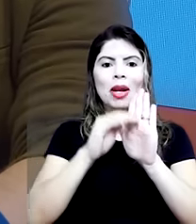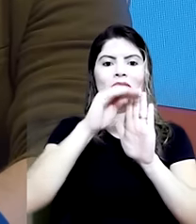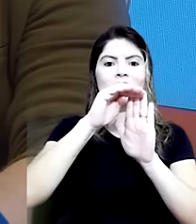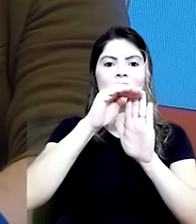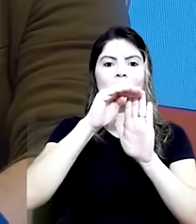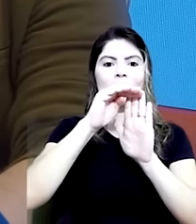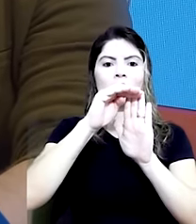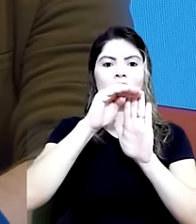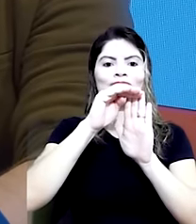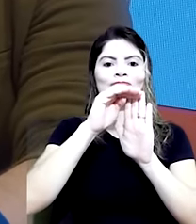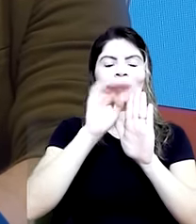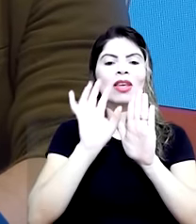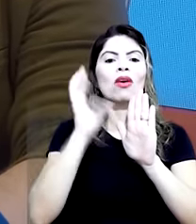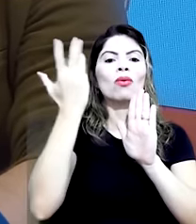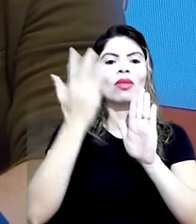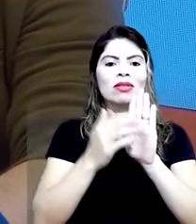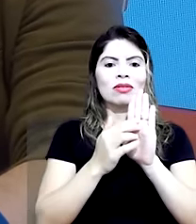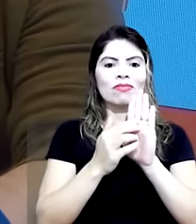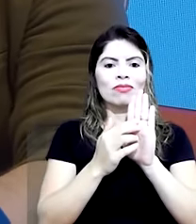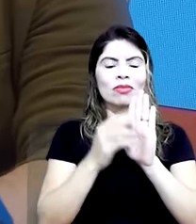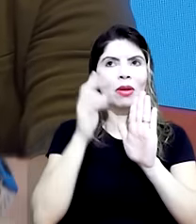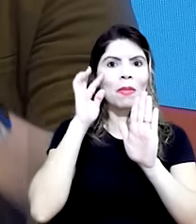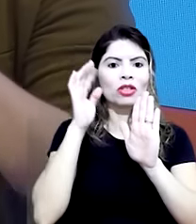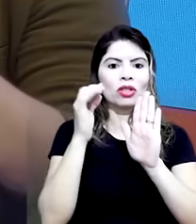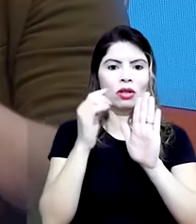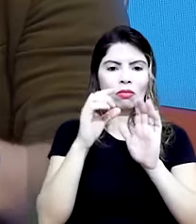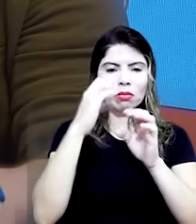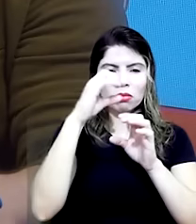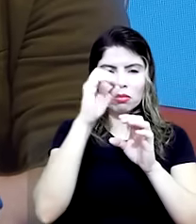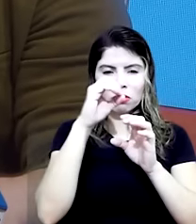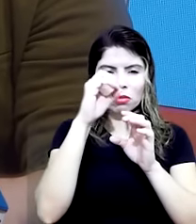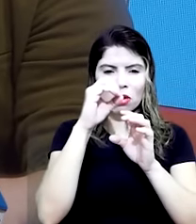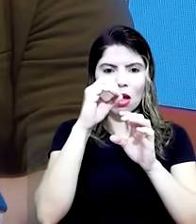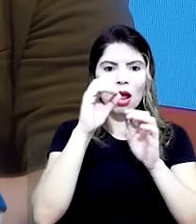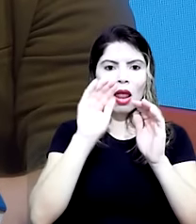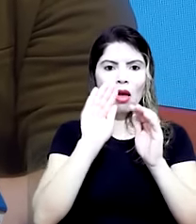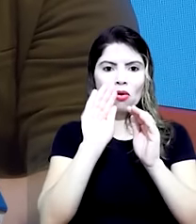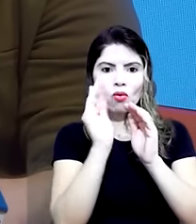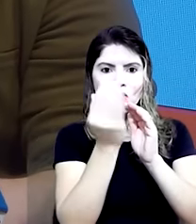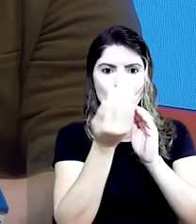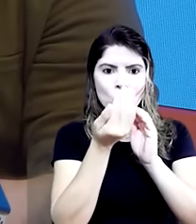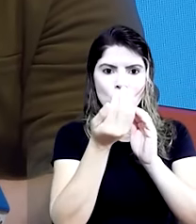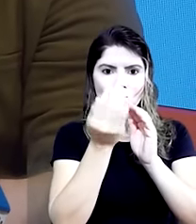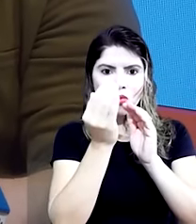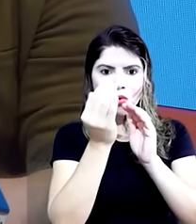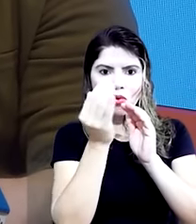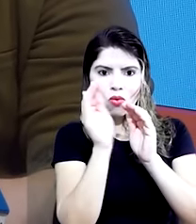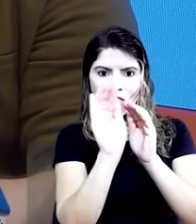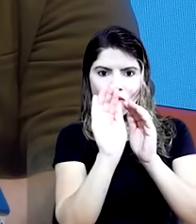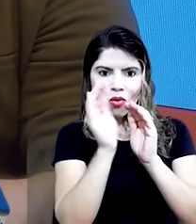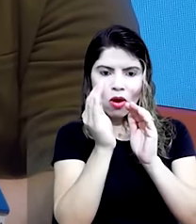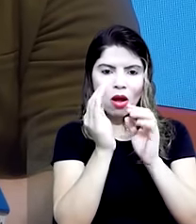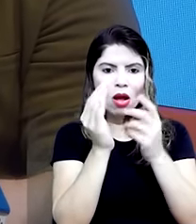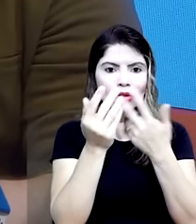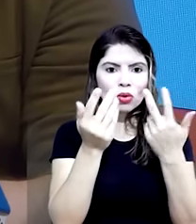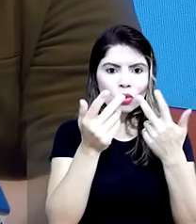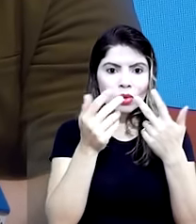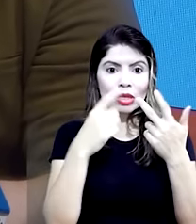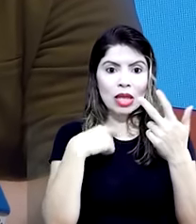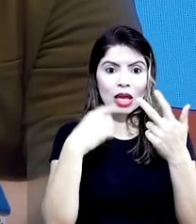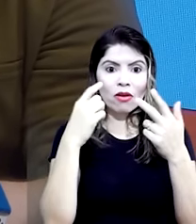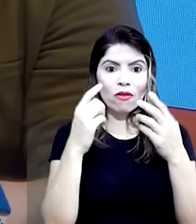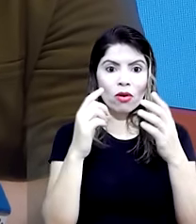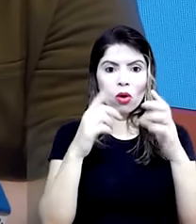imagem o que que ele vai fazer imagina que a lente que tá capturando ela é curva que tiver no meio da lente ele não tem